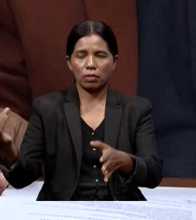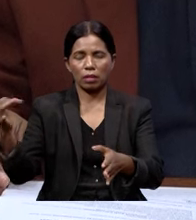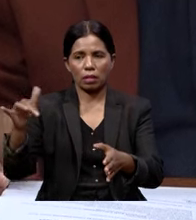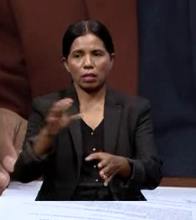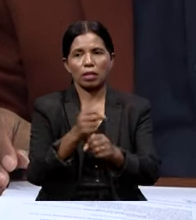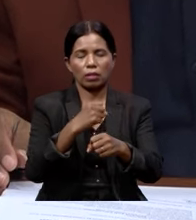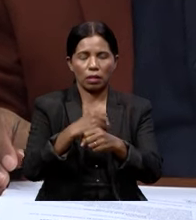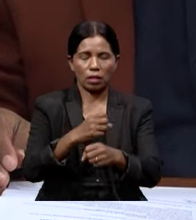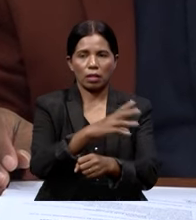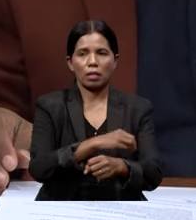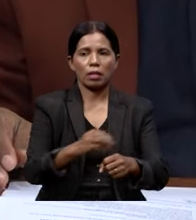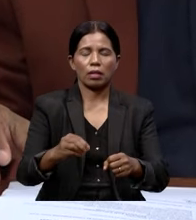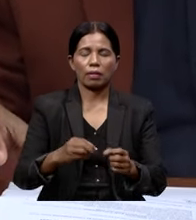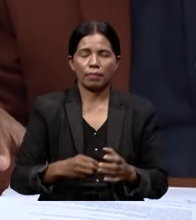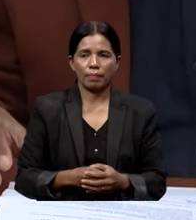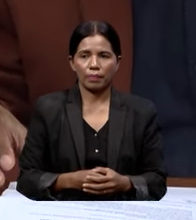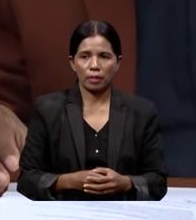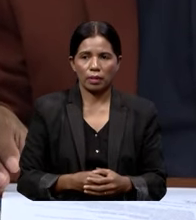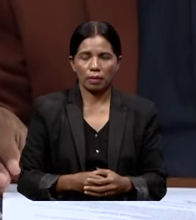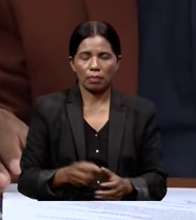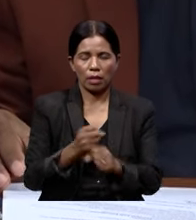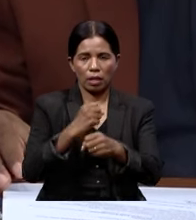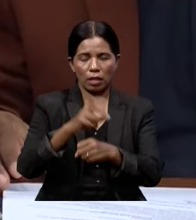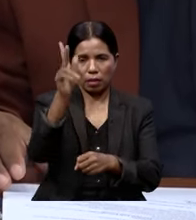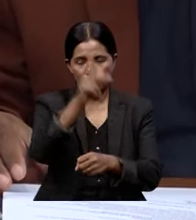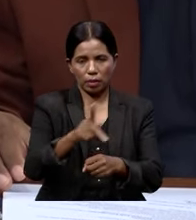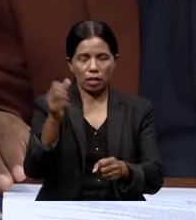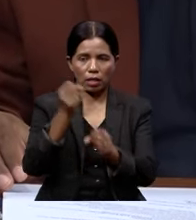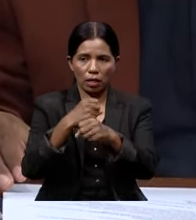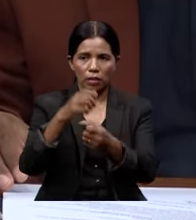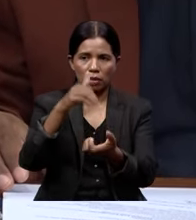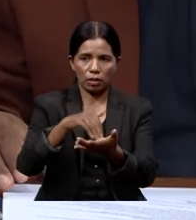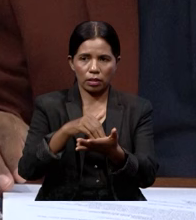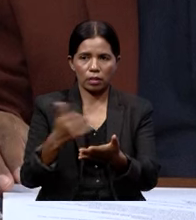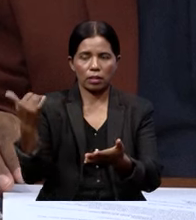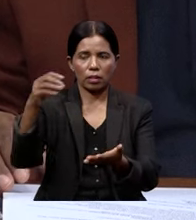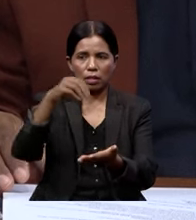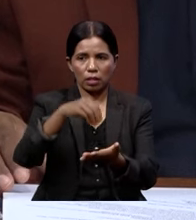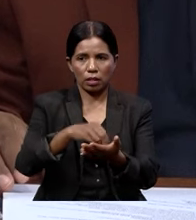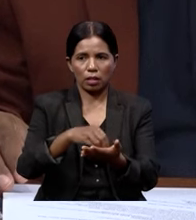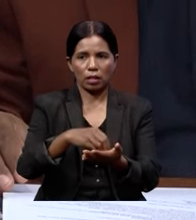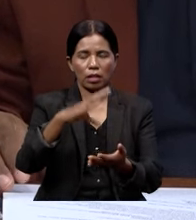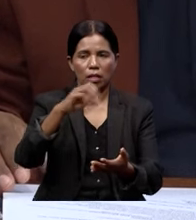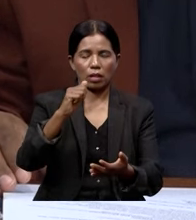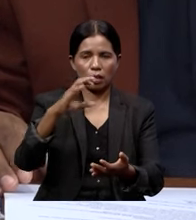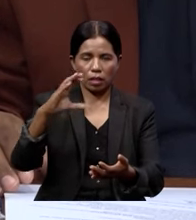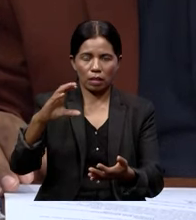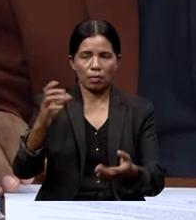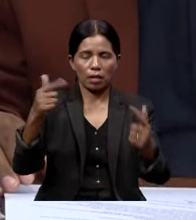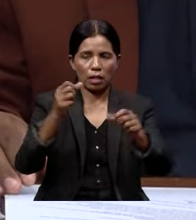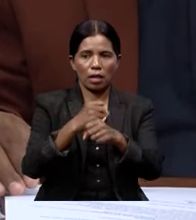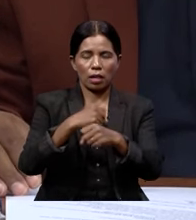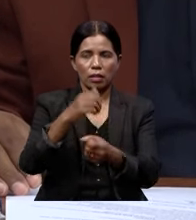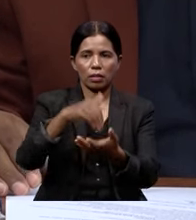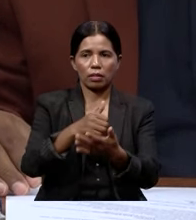halo arrendamento des kak halo pesquisa halo estudo sira tau kata kak mai halo estudo então e